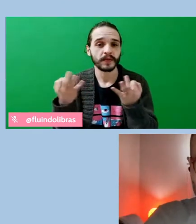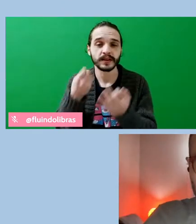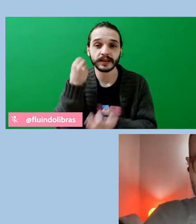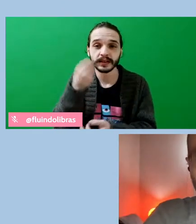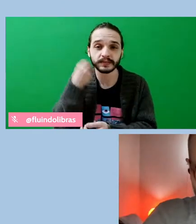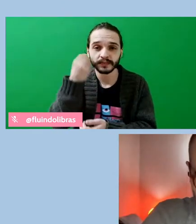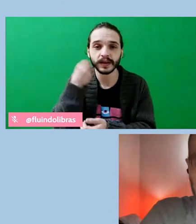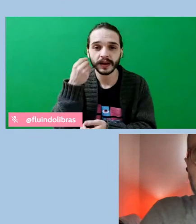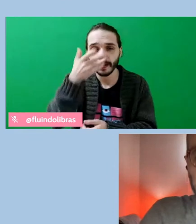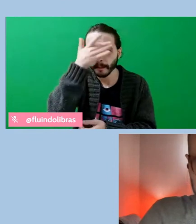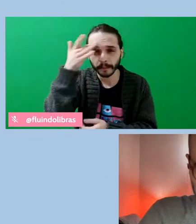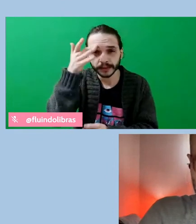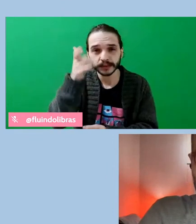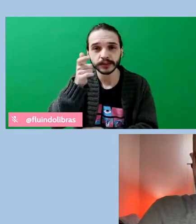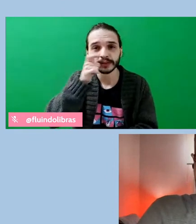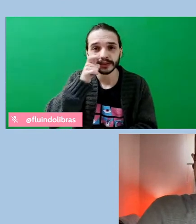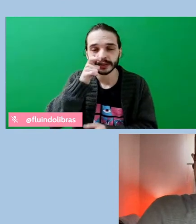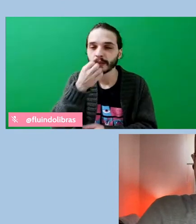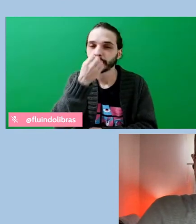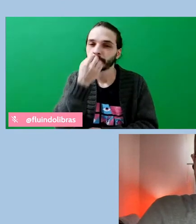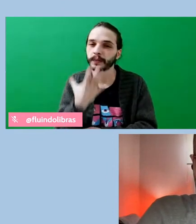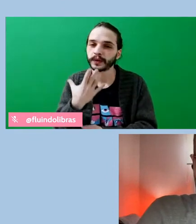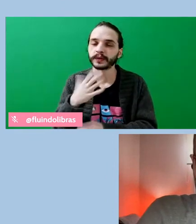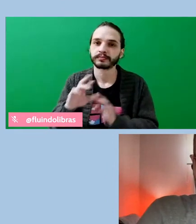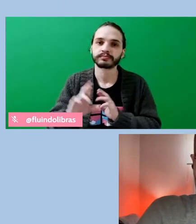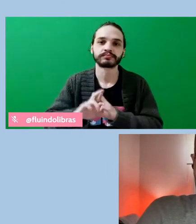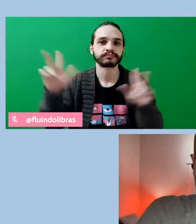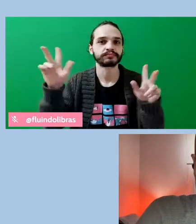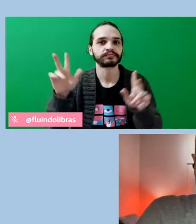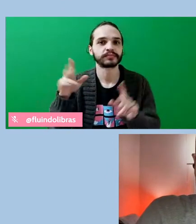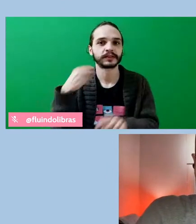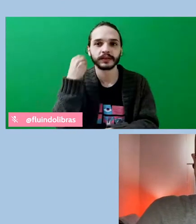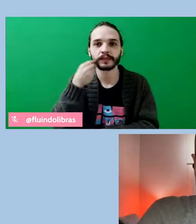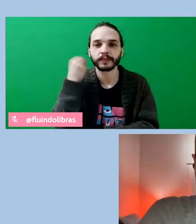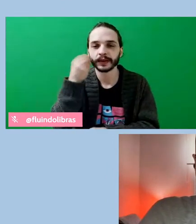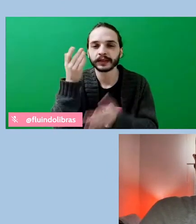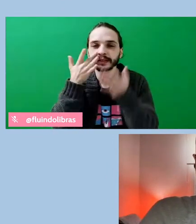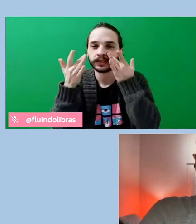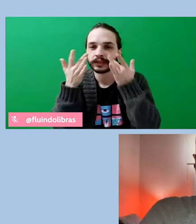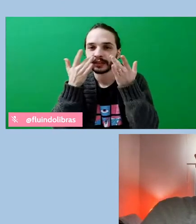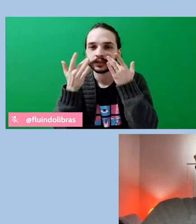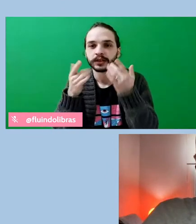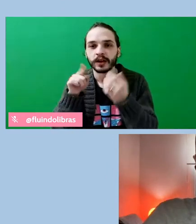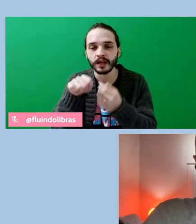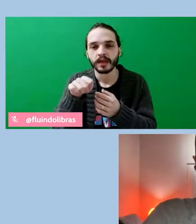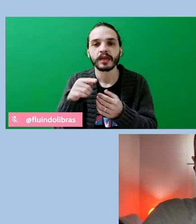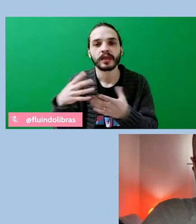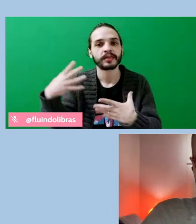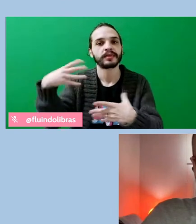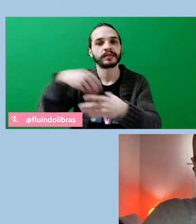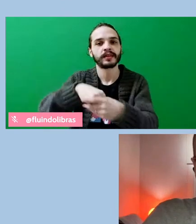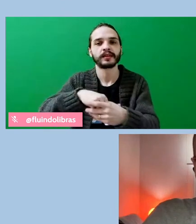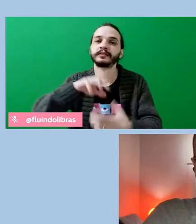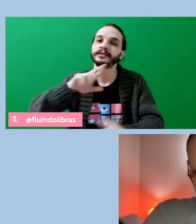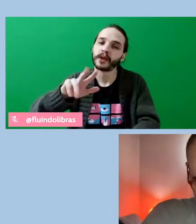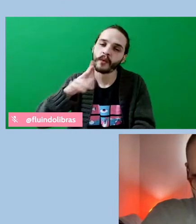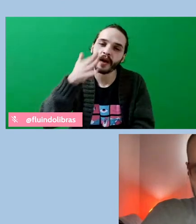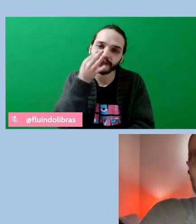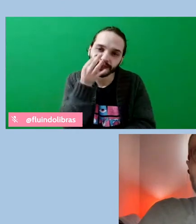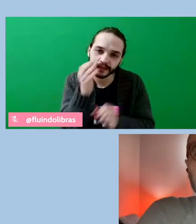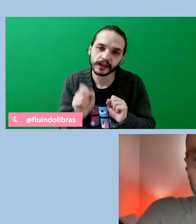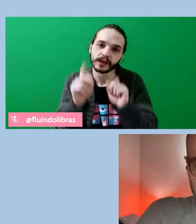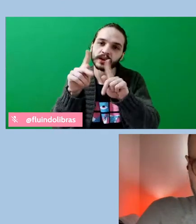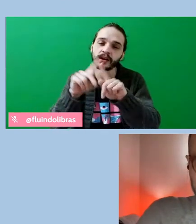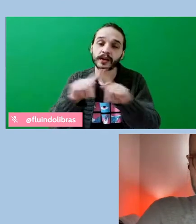também, né? É diferente, assim, ela é. A experiência do teatro está contemplada, né? Não que fisicamente ali, mas a experiência